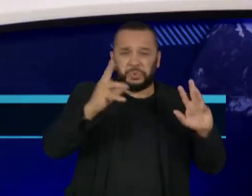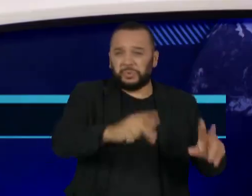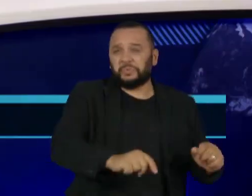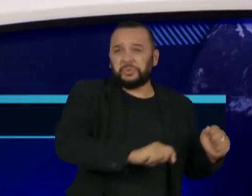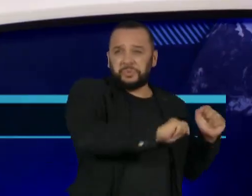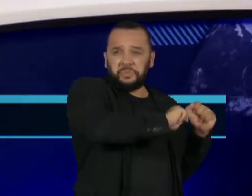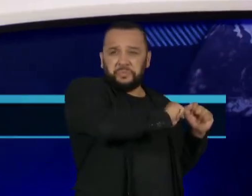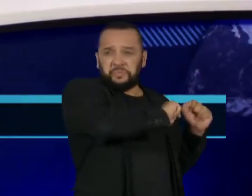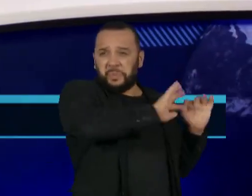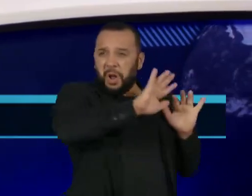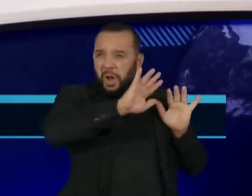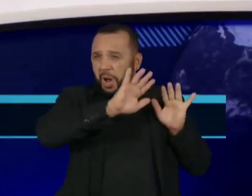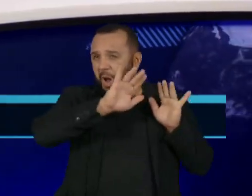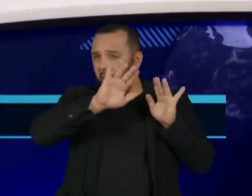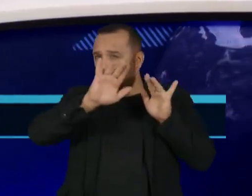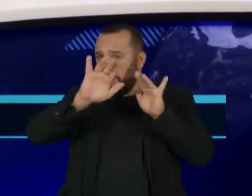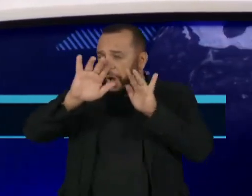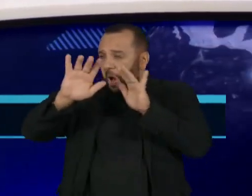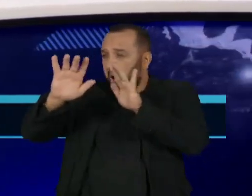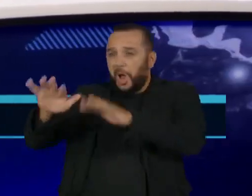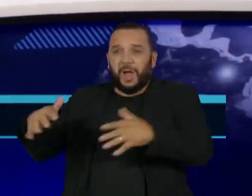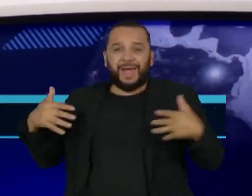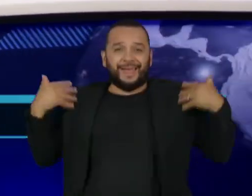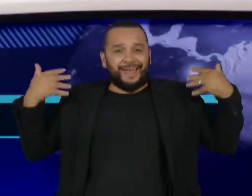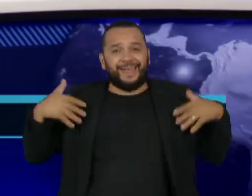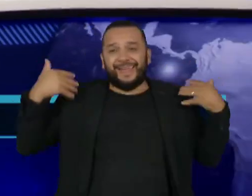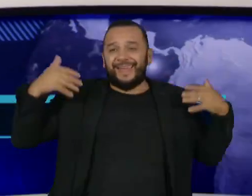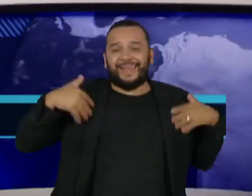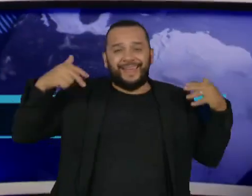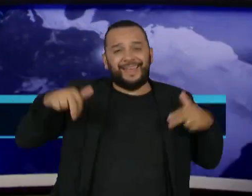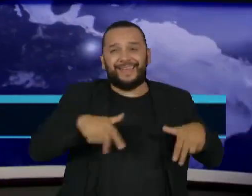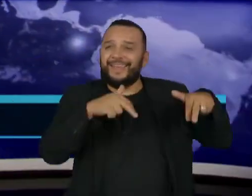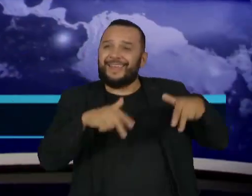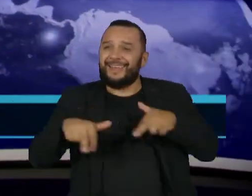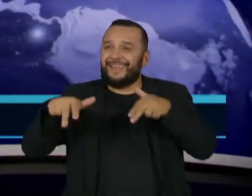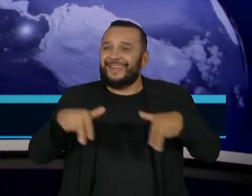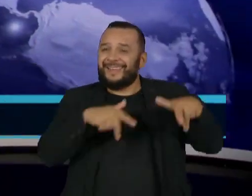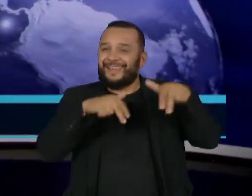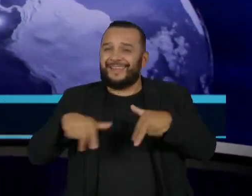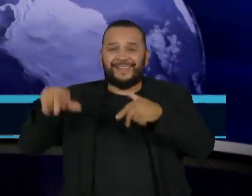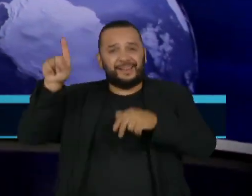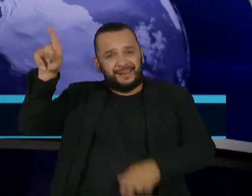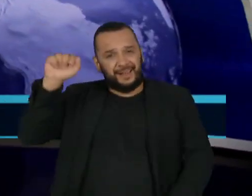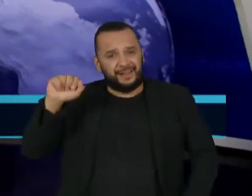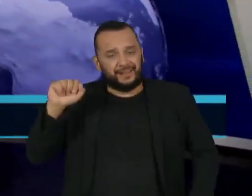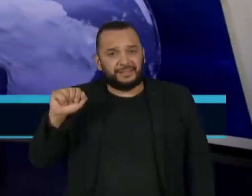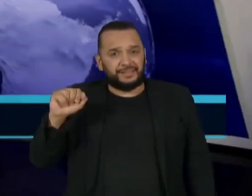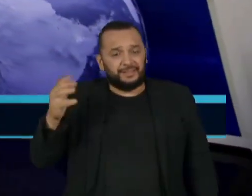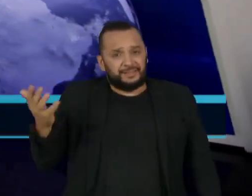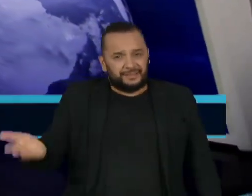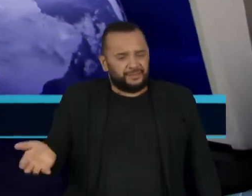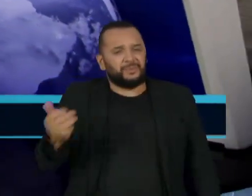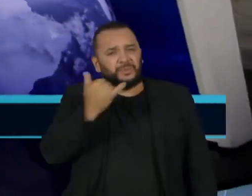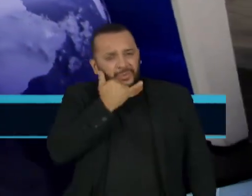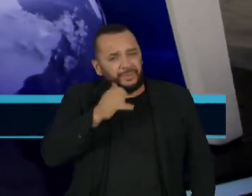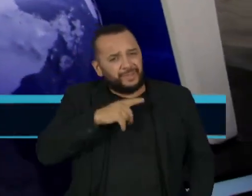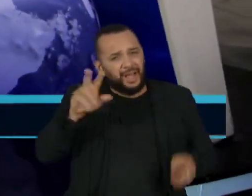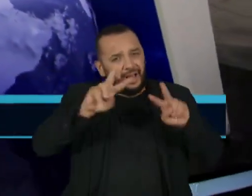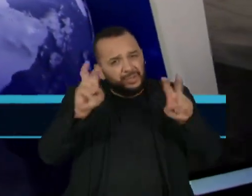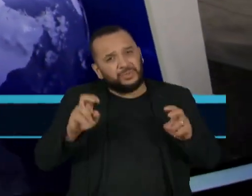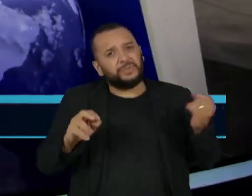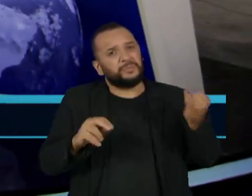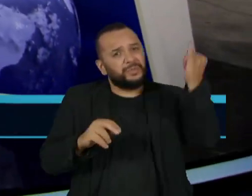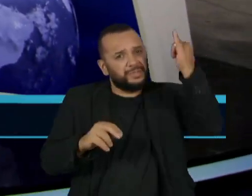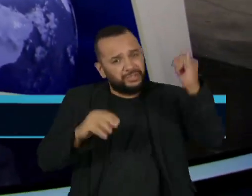de bonde da alegria, entendeu? Enquanto que coisas incrivelmente fundamentais